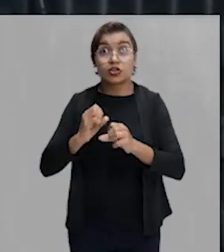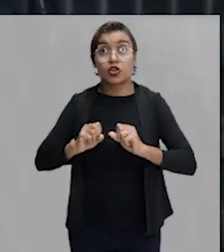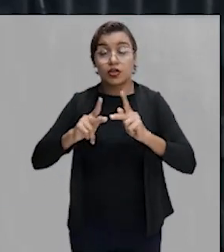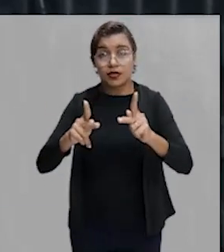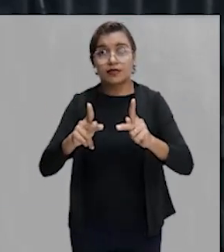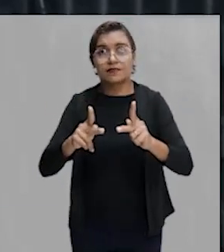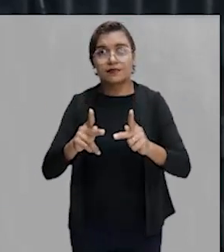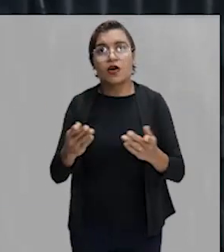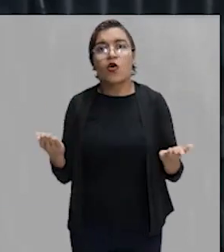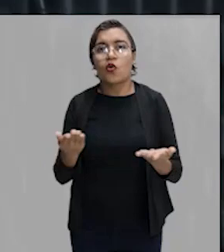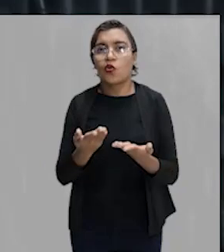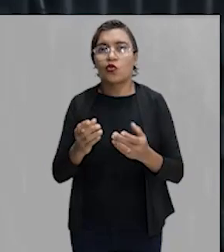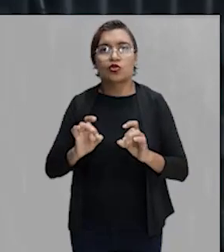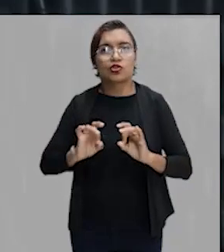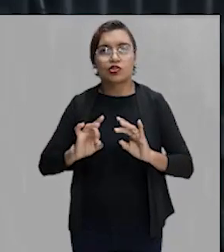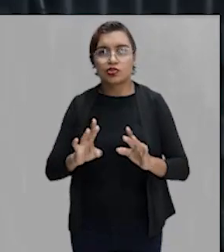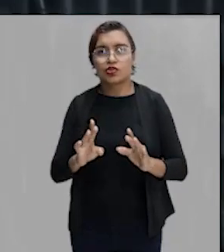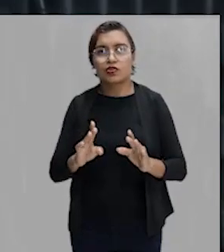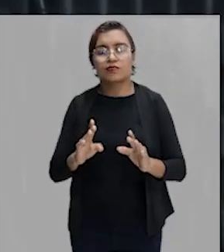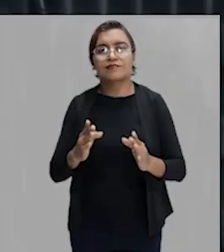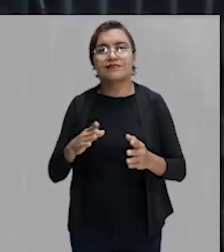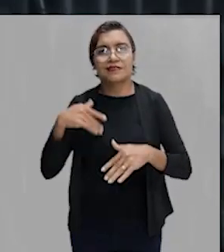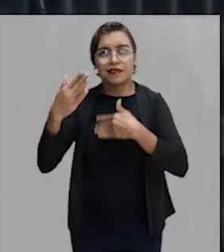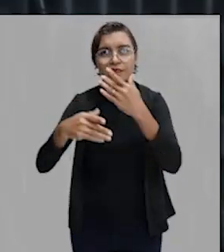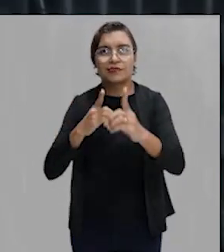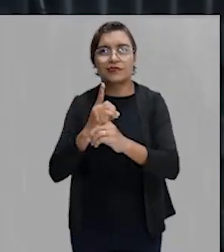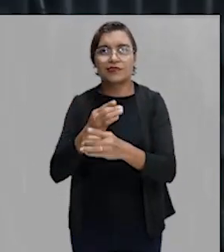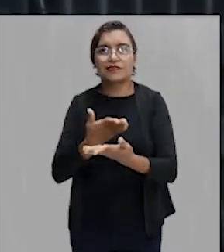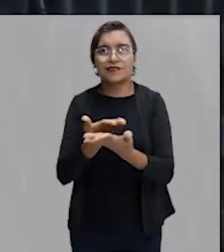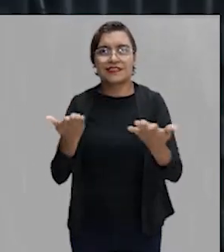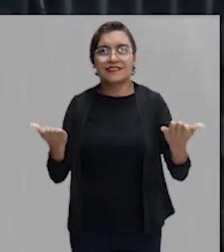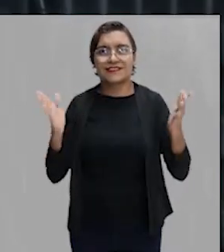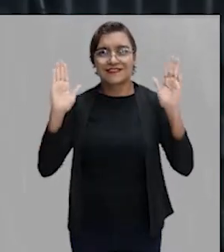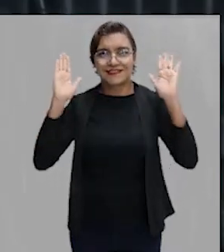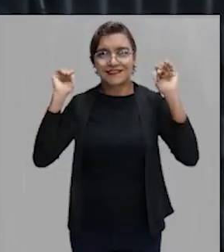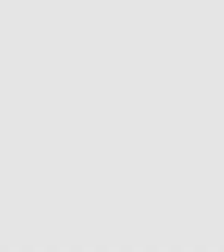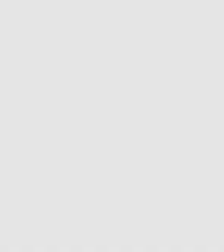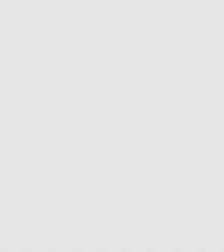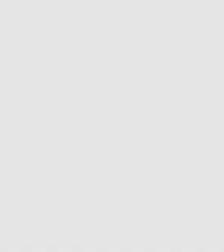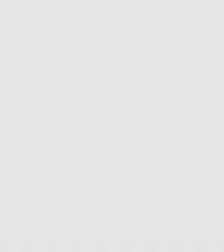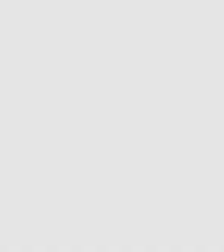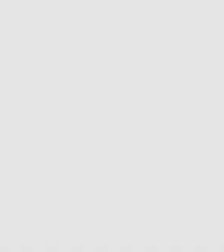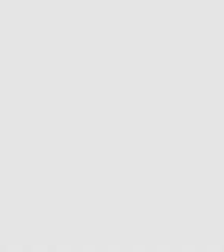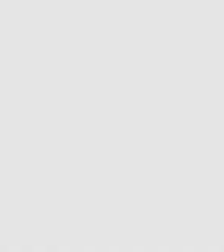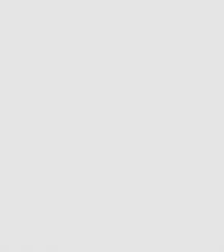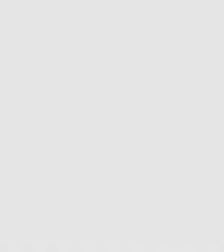Eu fico por aqui, a gente encerra mais uma aula e se vê numa próxima videoaula. Tchau, tchau.